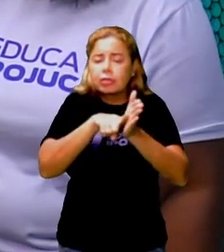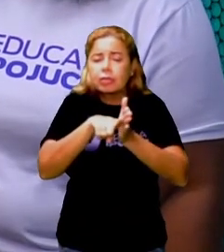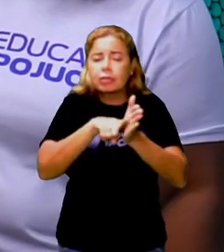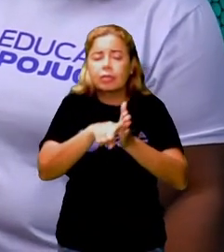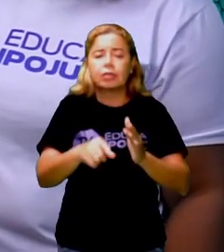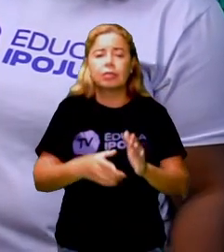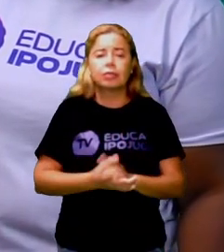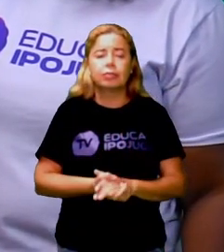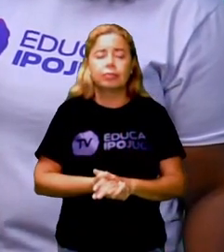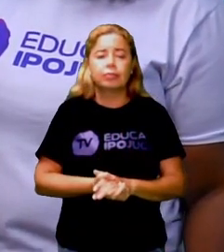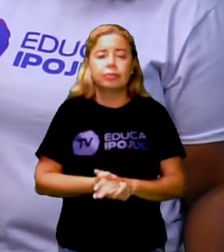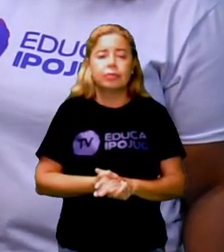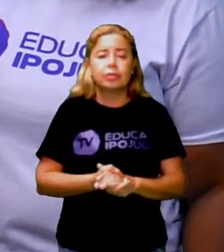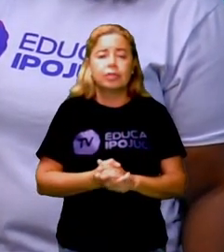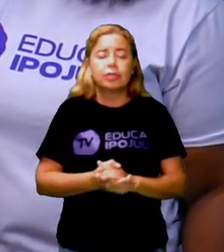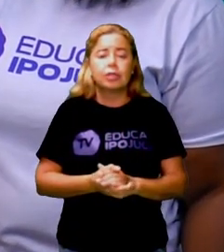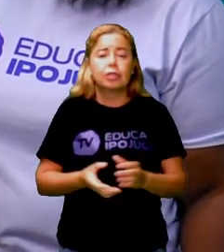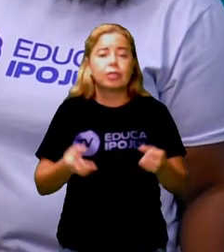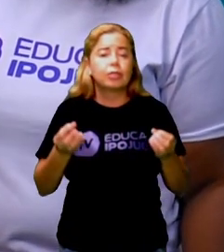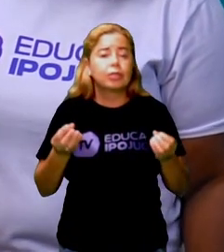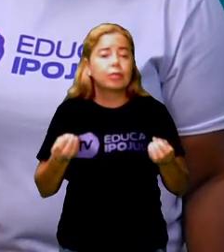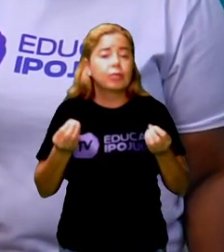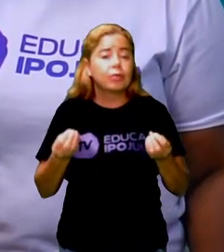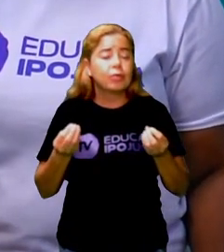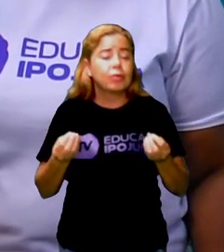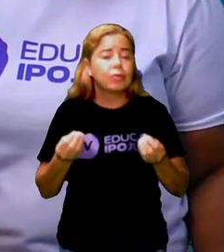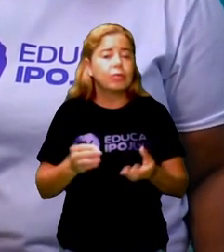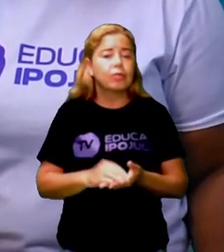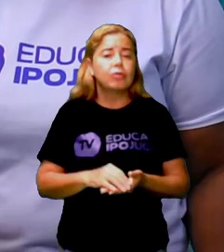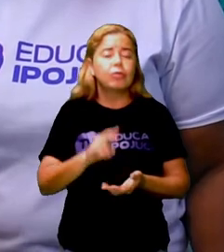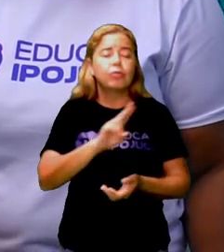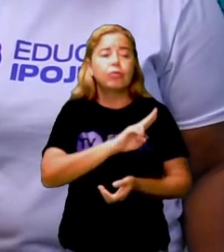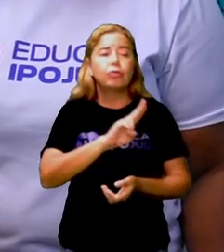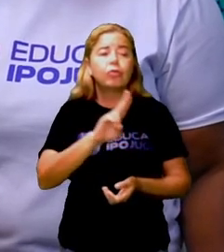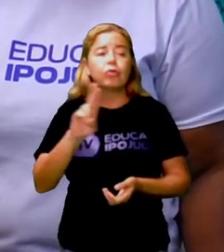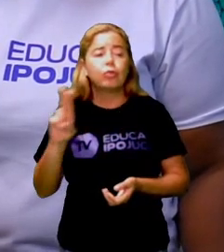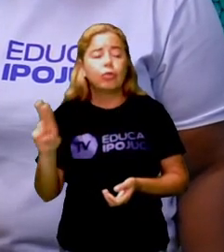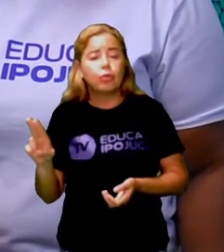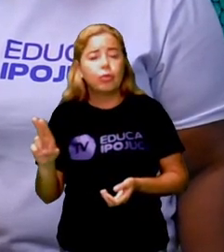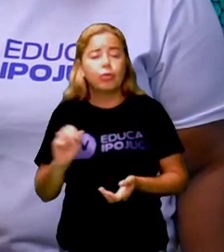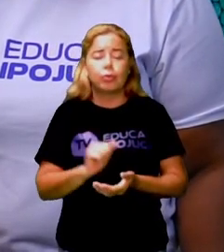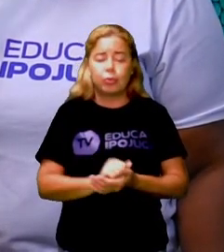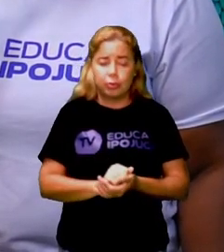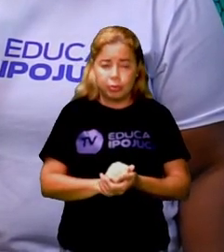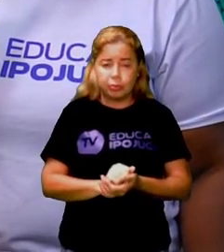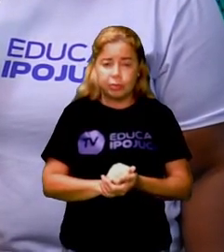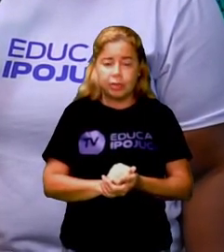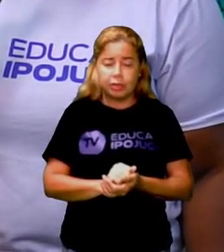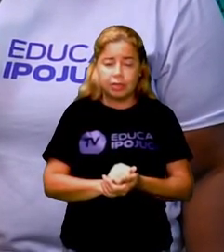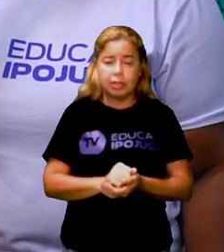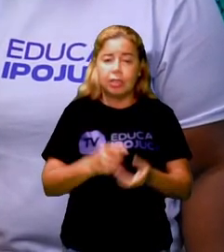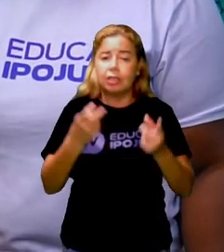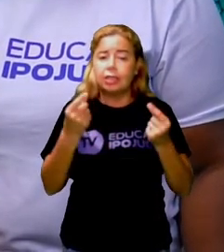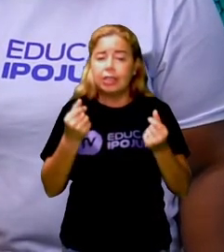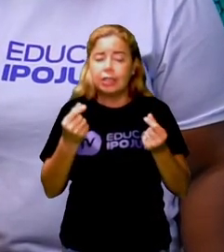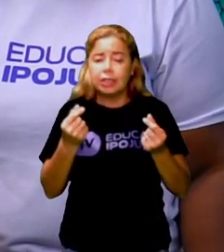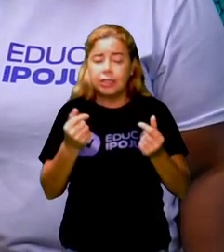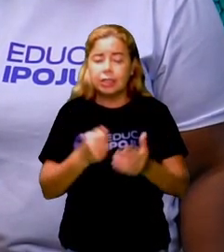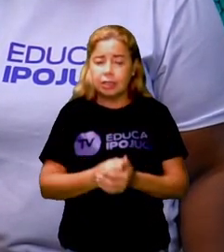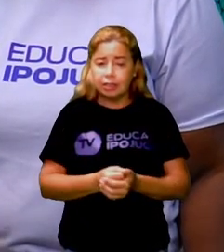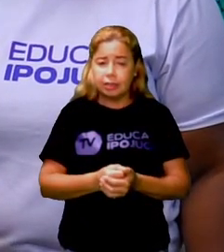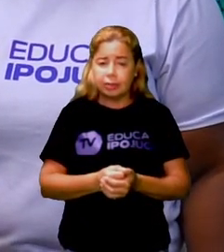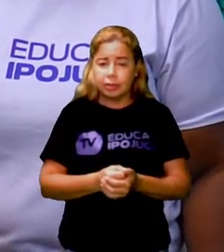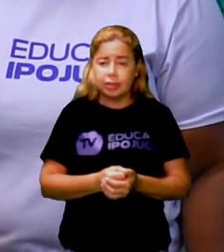pesquisar como é chamado o dinheiro que circula nos seguintes países: